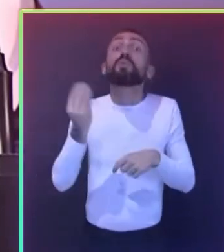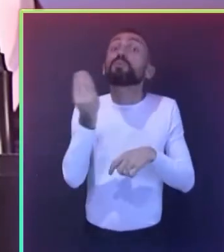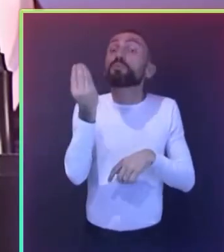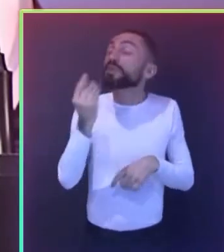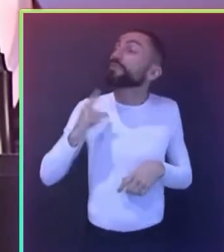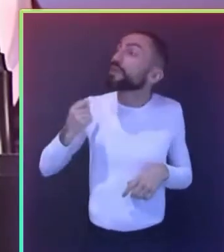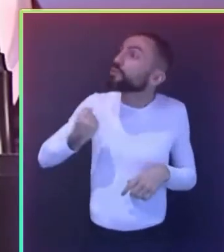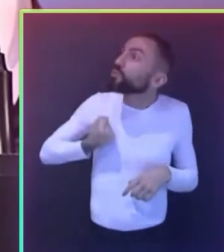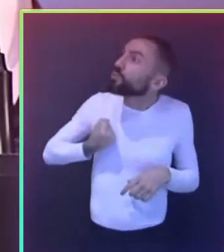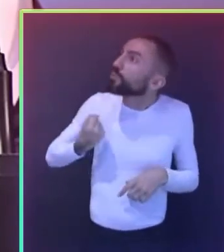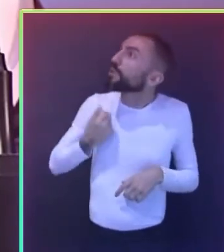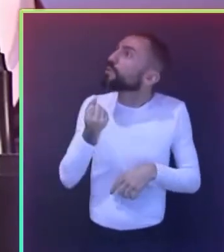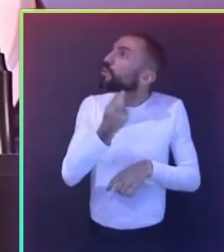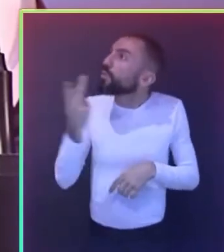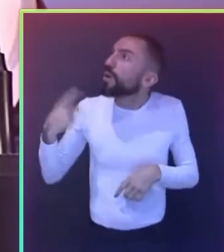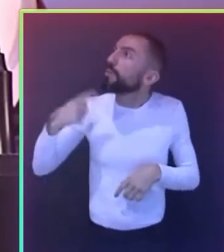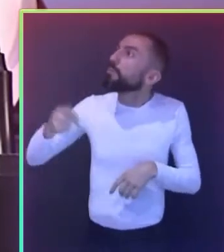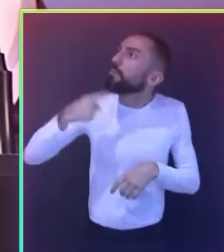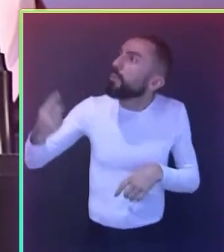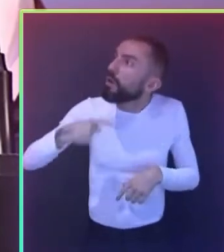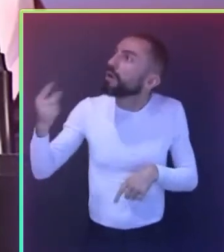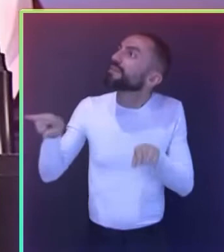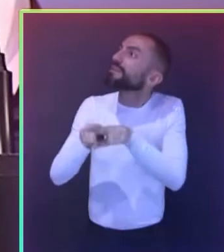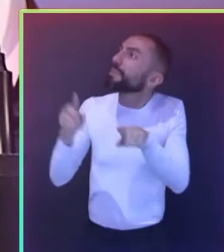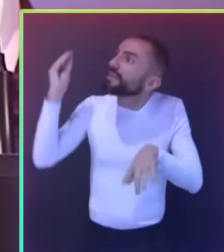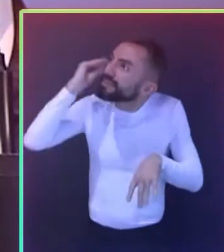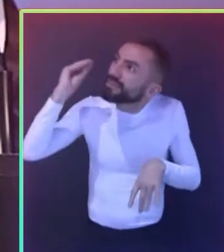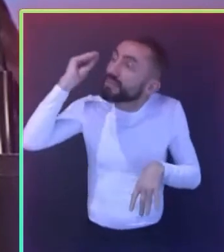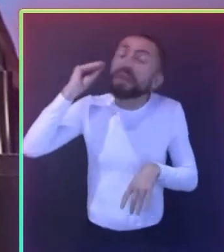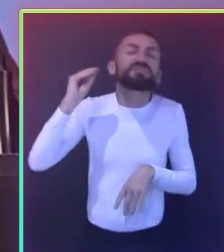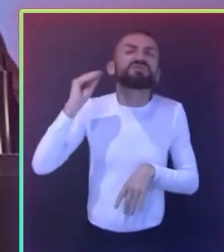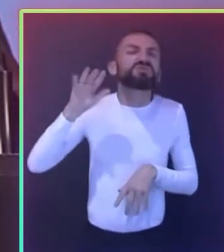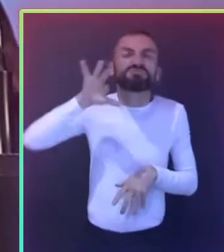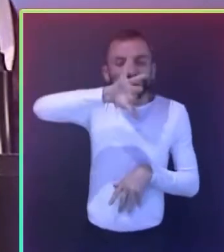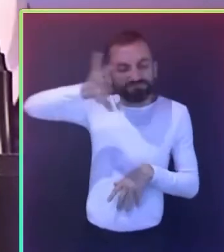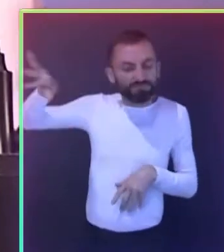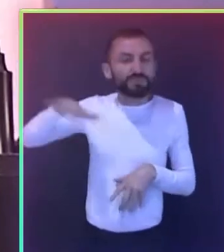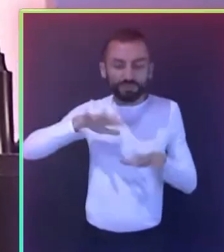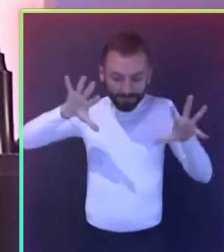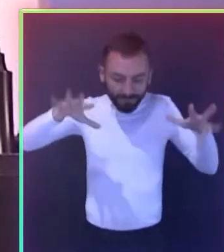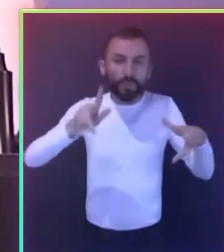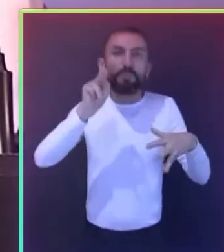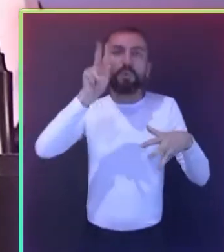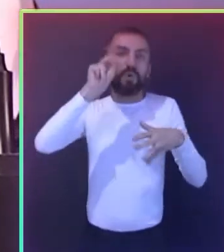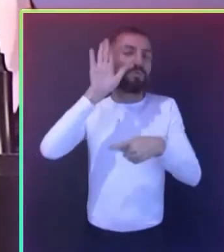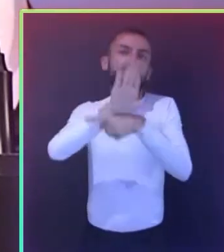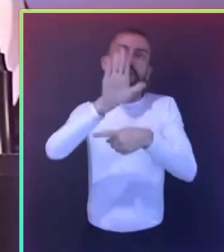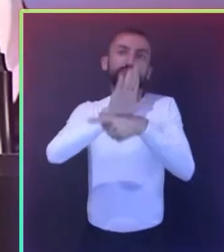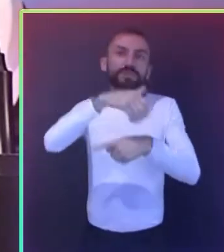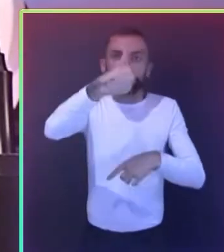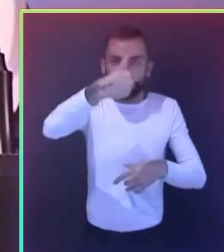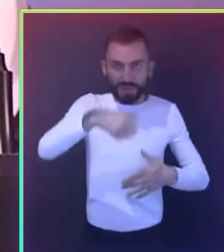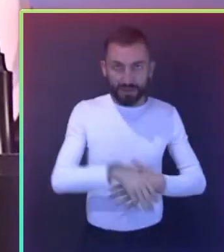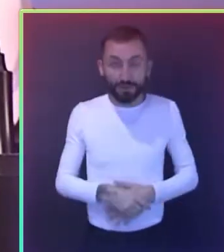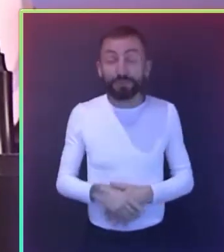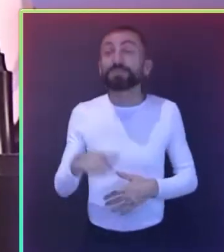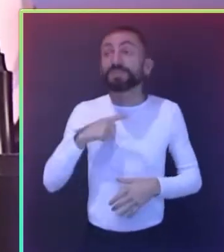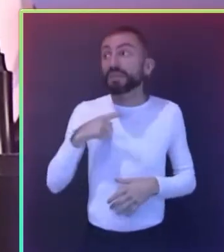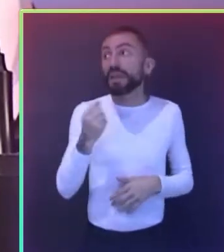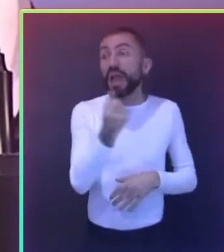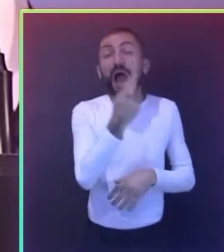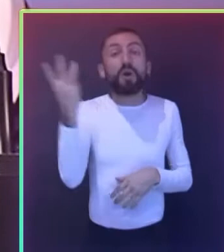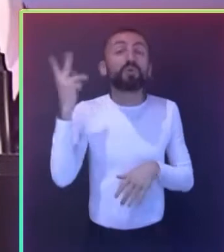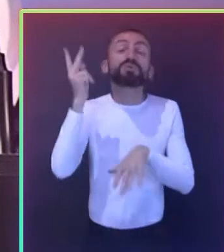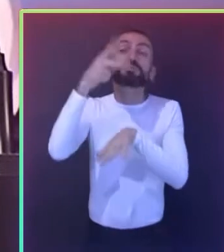mortalidade e testagem o mesmo em países e em que se pratica política